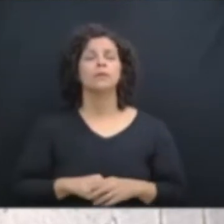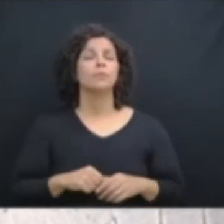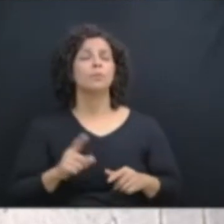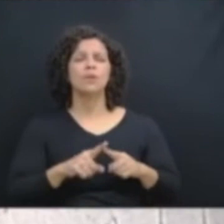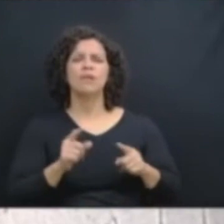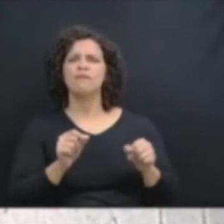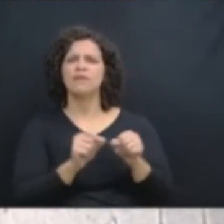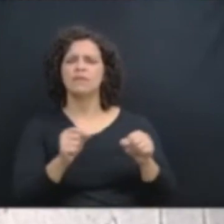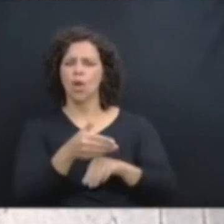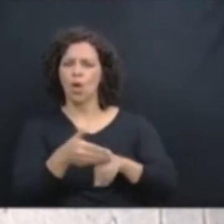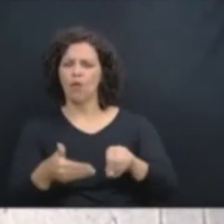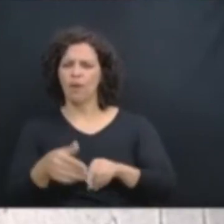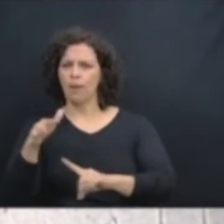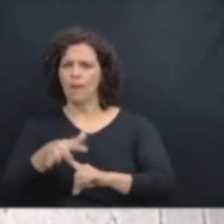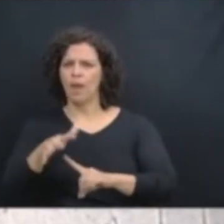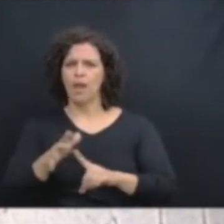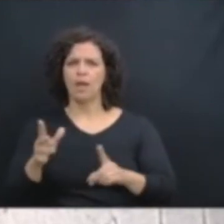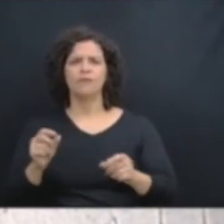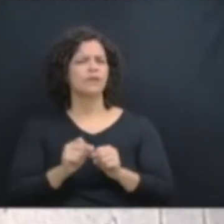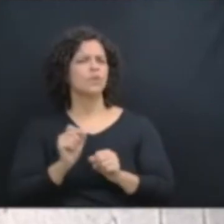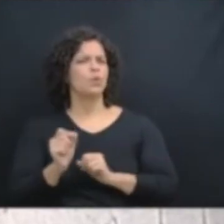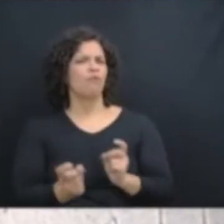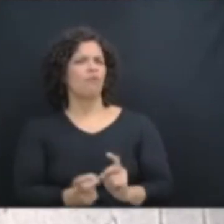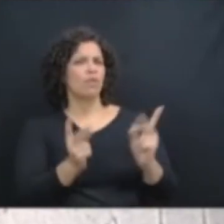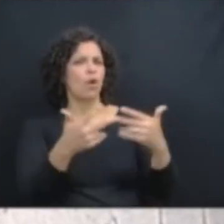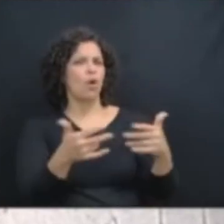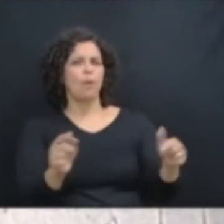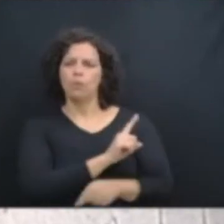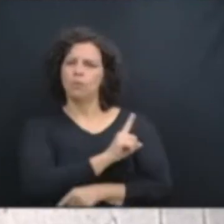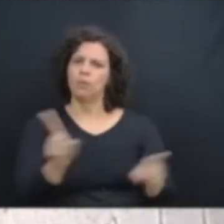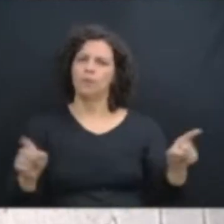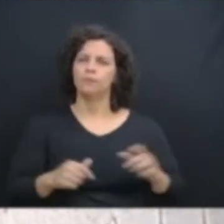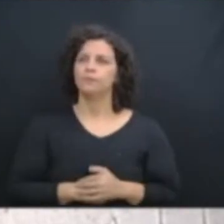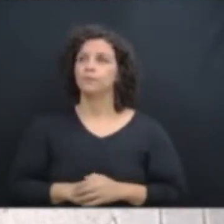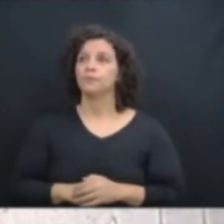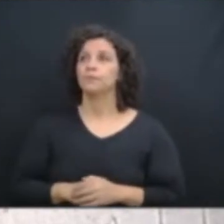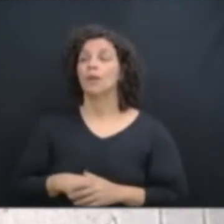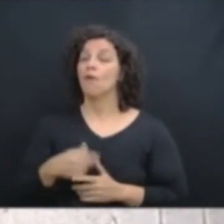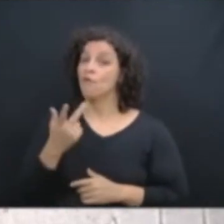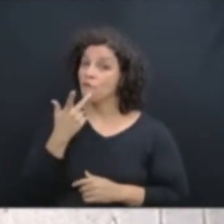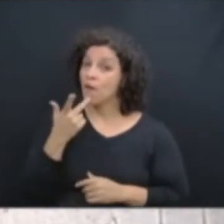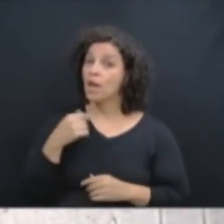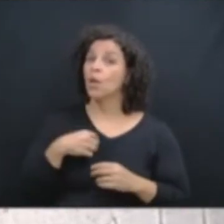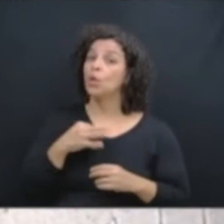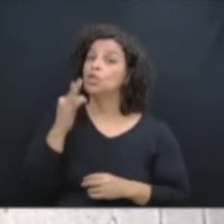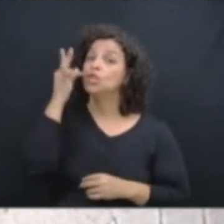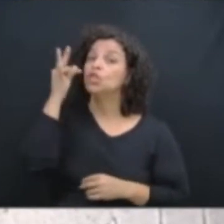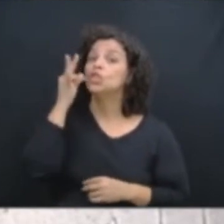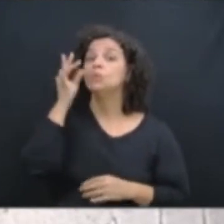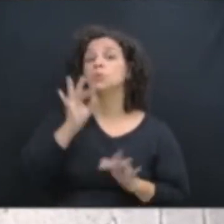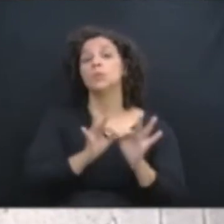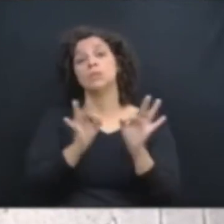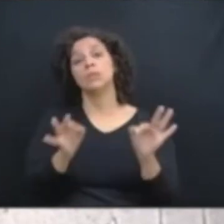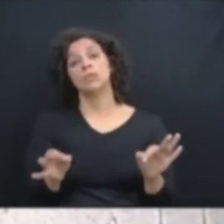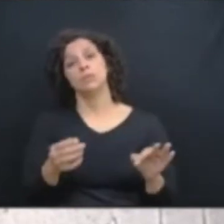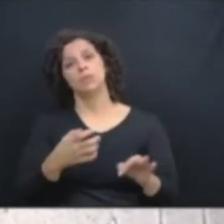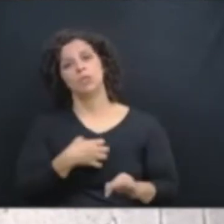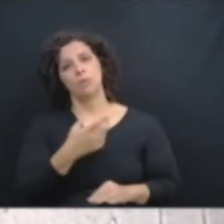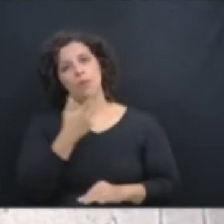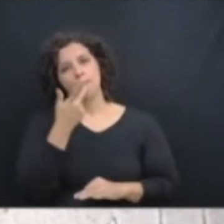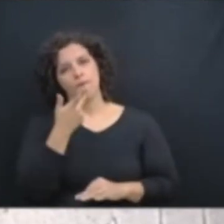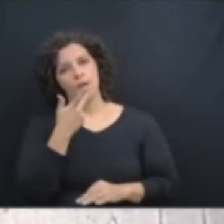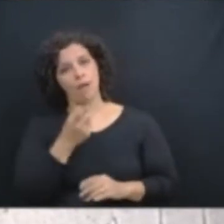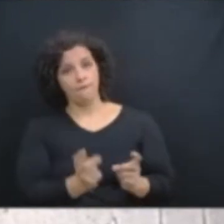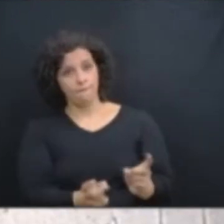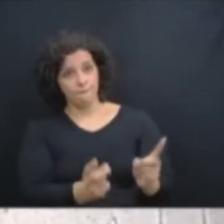não deixar o governo do Paraná vender a Copel. Olha que eu estou sendo tímido e modesto nas falas. Não é